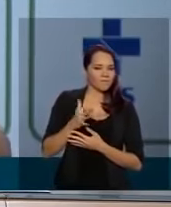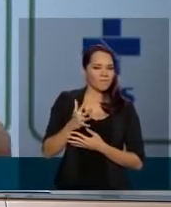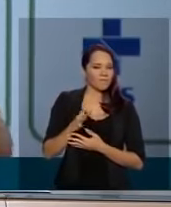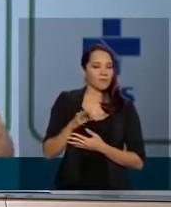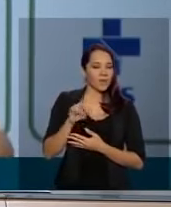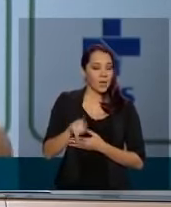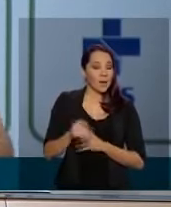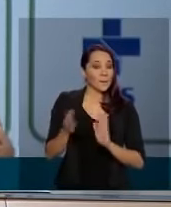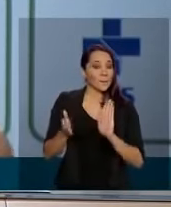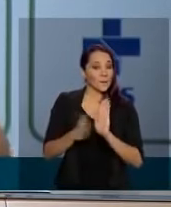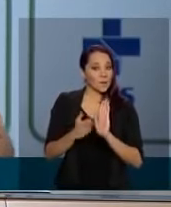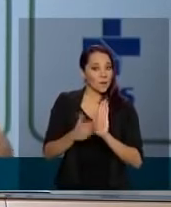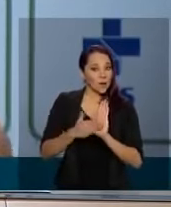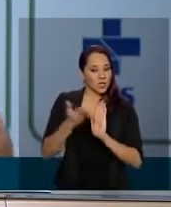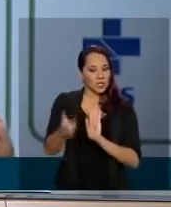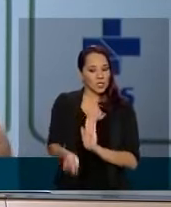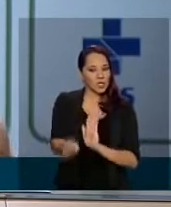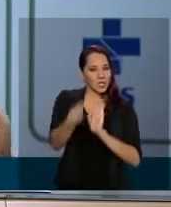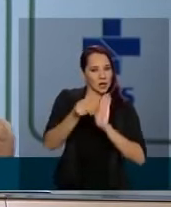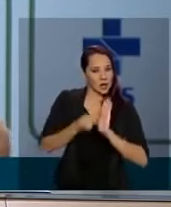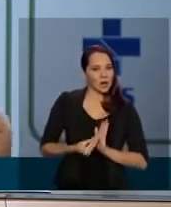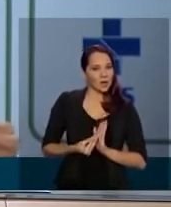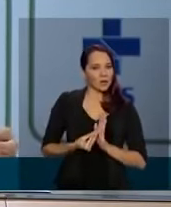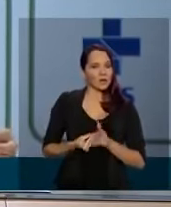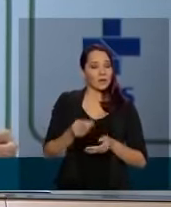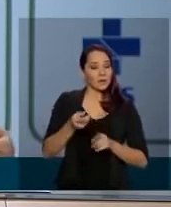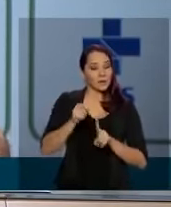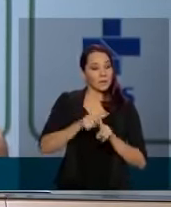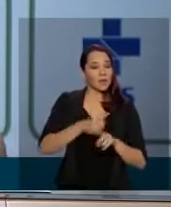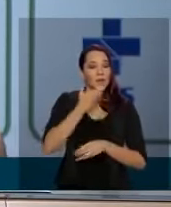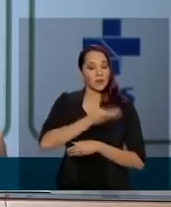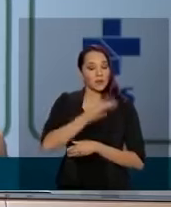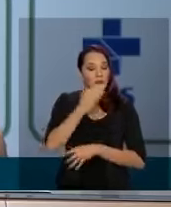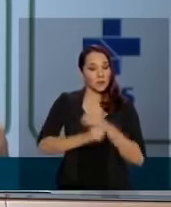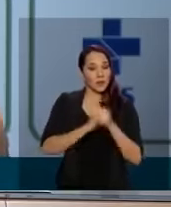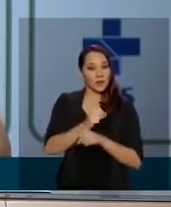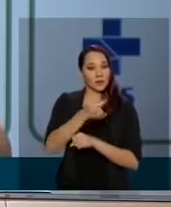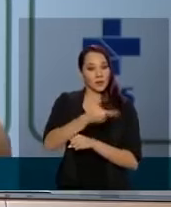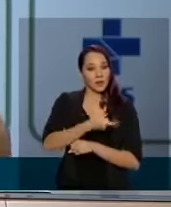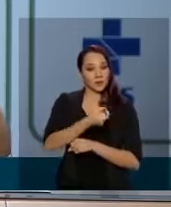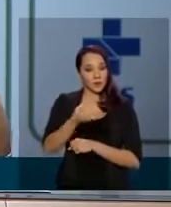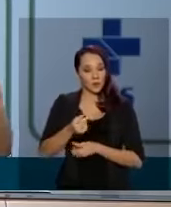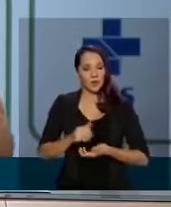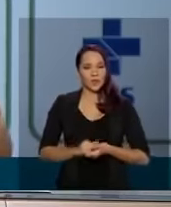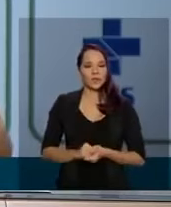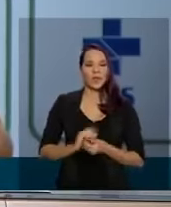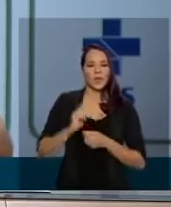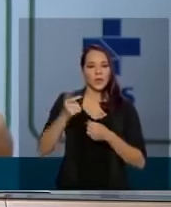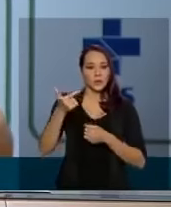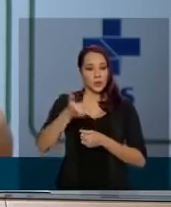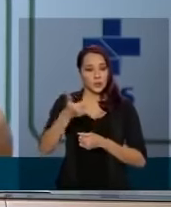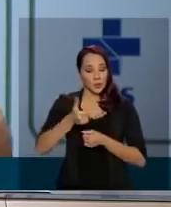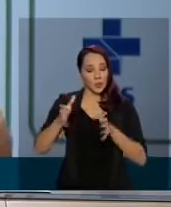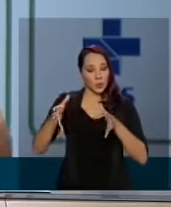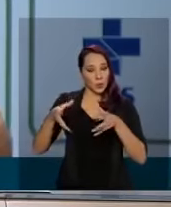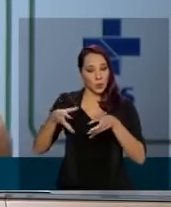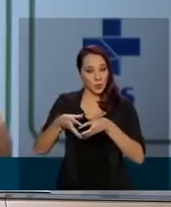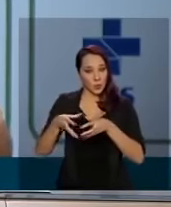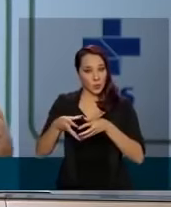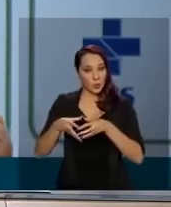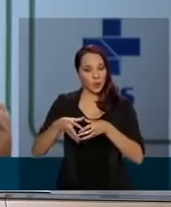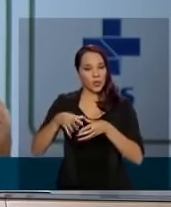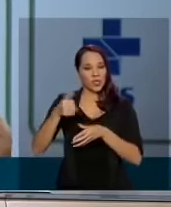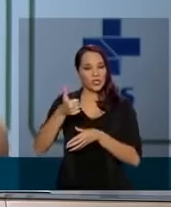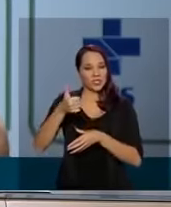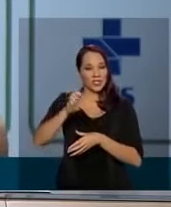a proposta da entrega seria em dezembro de 2020, e o segundo lote de